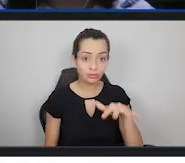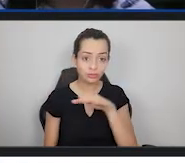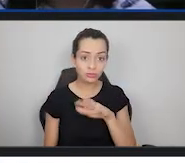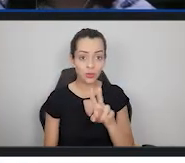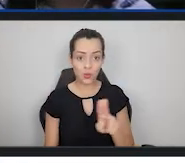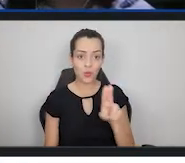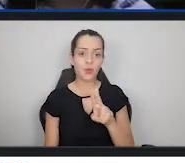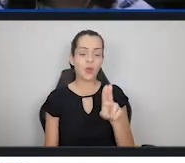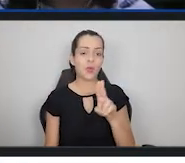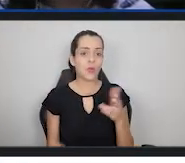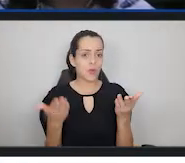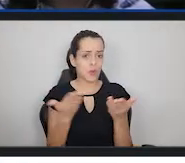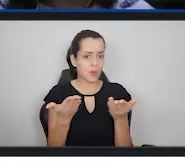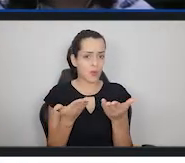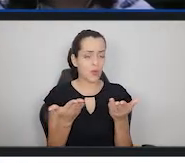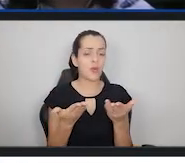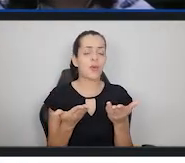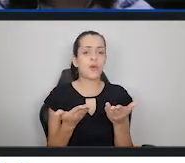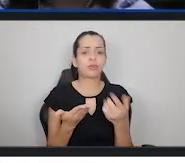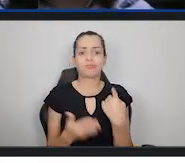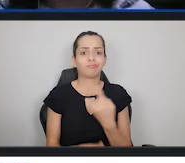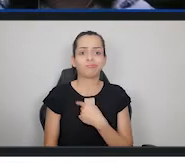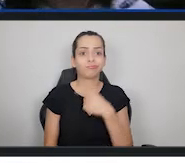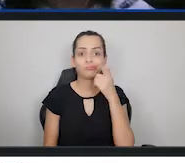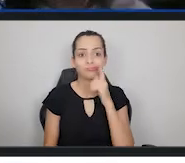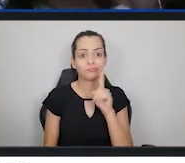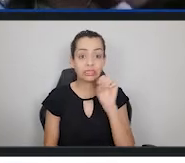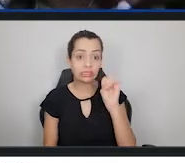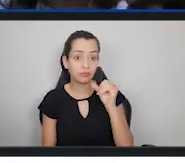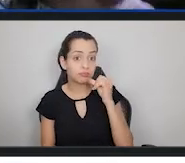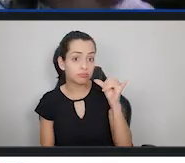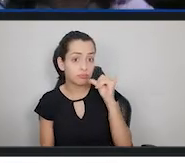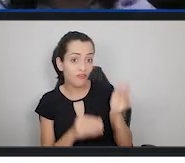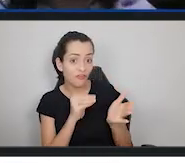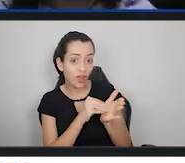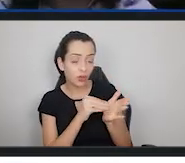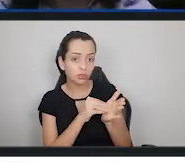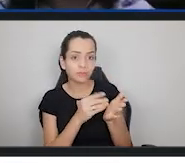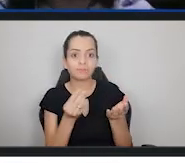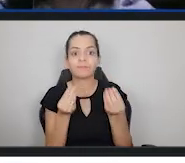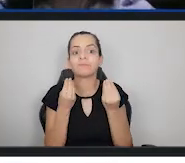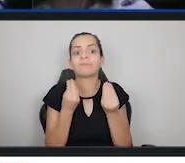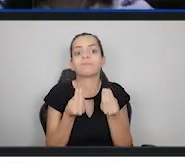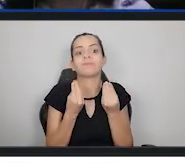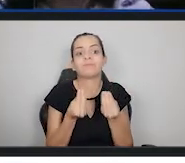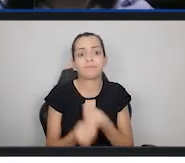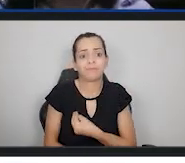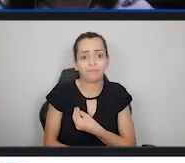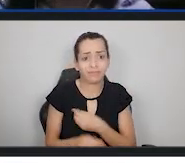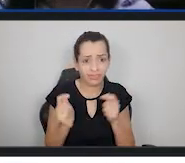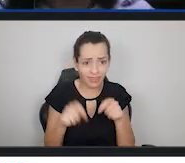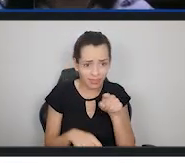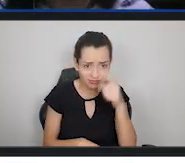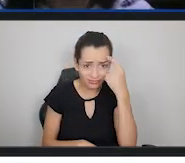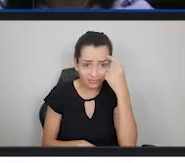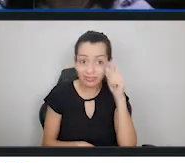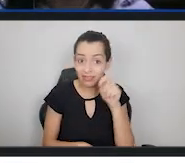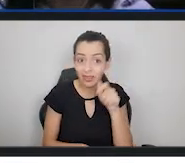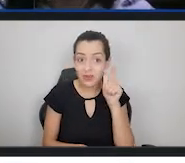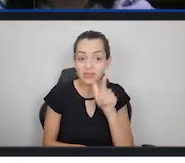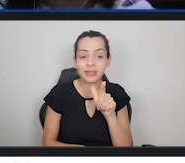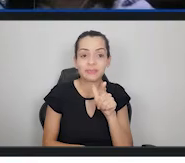como um bem que hoje a gente não consegue viver sem, Quem se imagina hoje sem energia